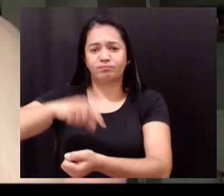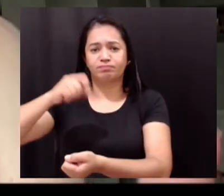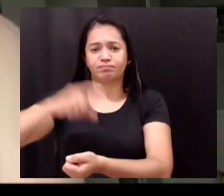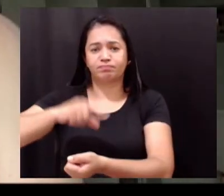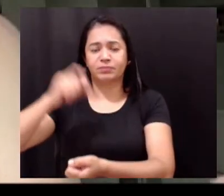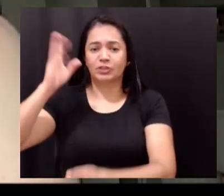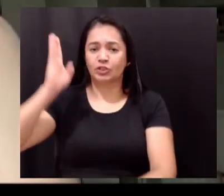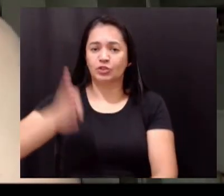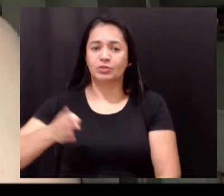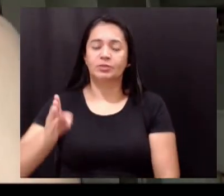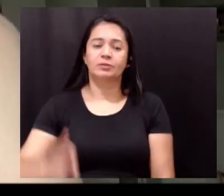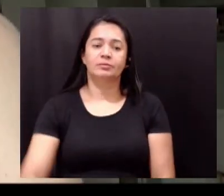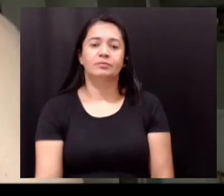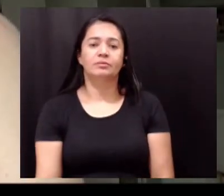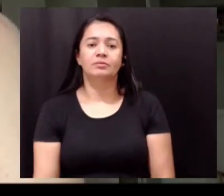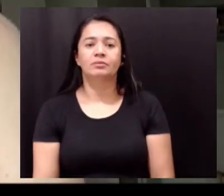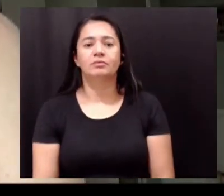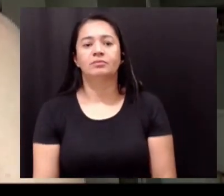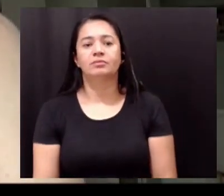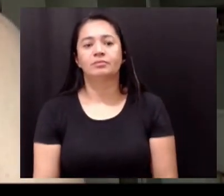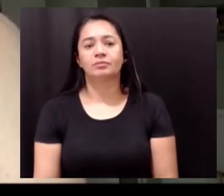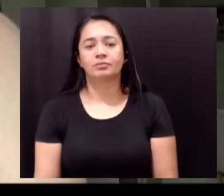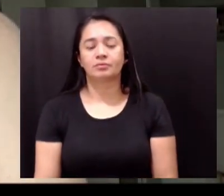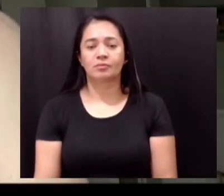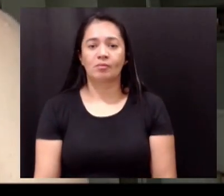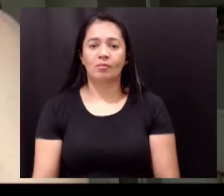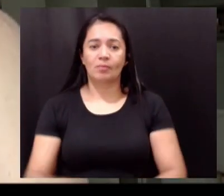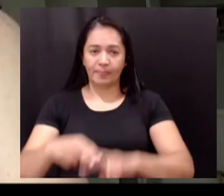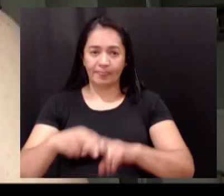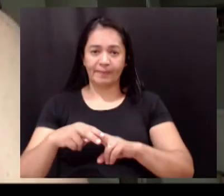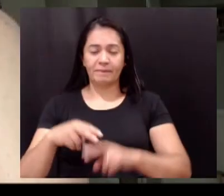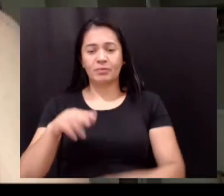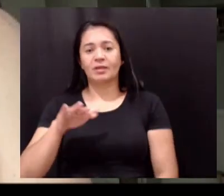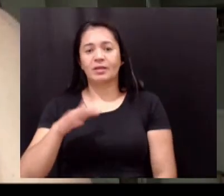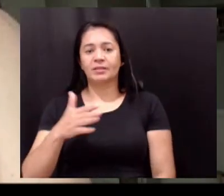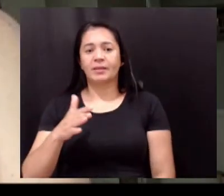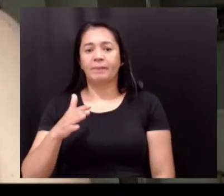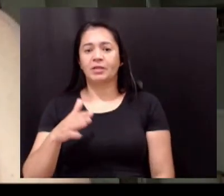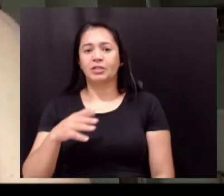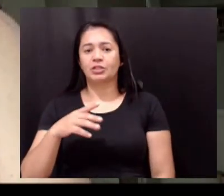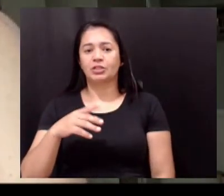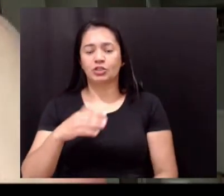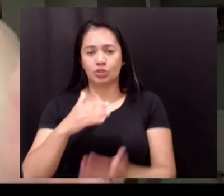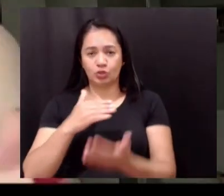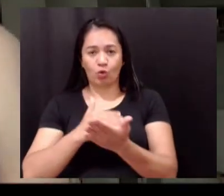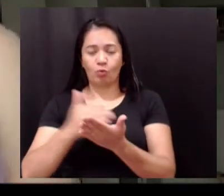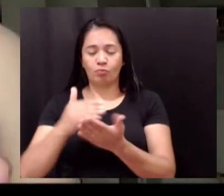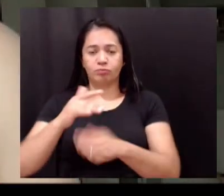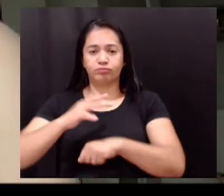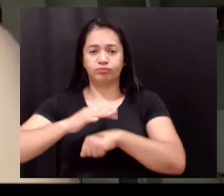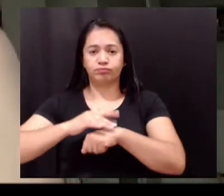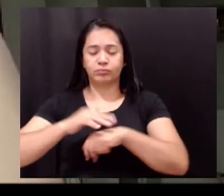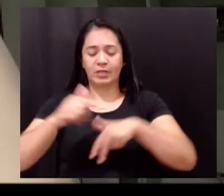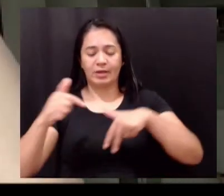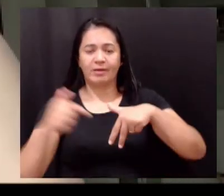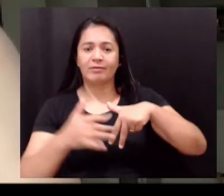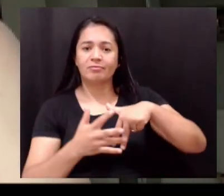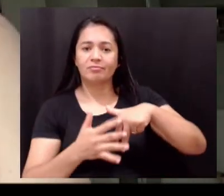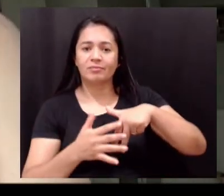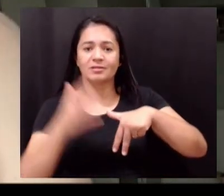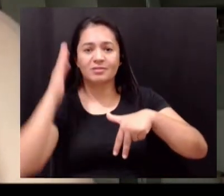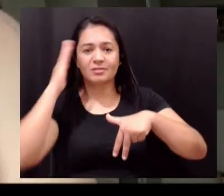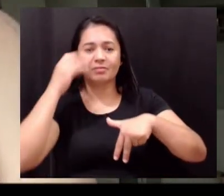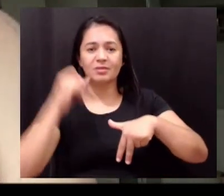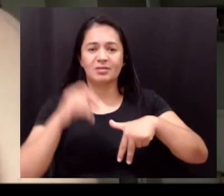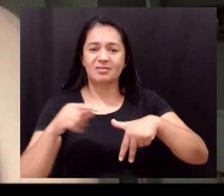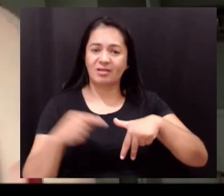Então, isso acaba dependendo muito do risco inicial dessas pacientes para saber se elas vão ou não apresentar